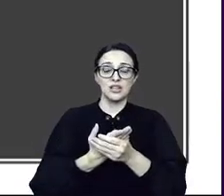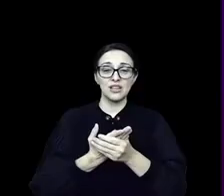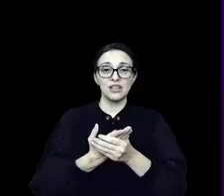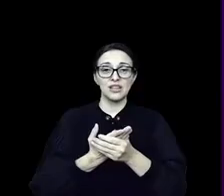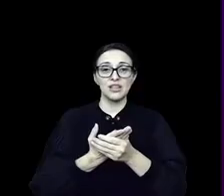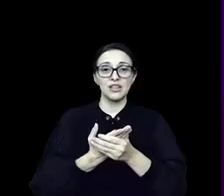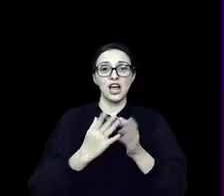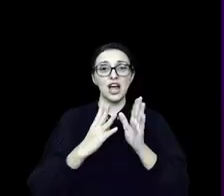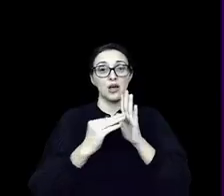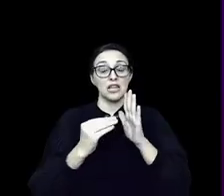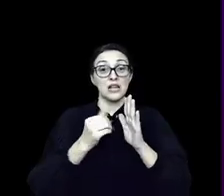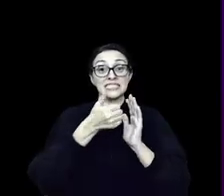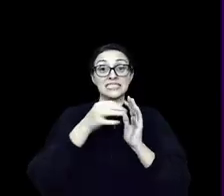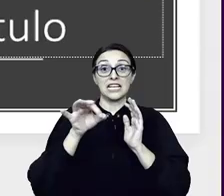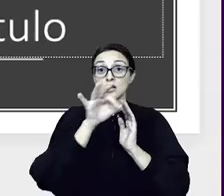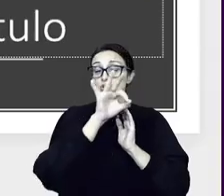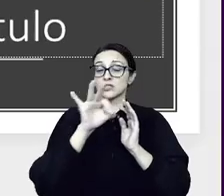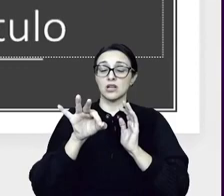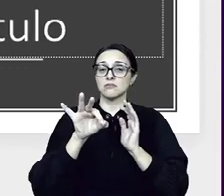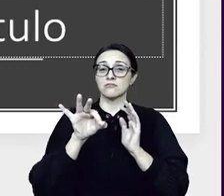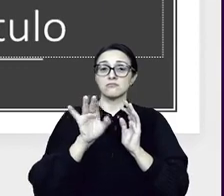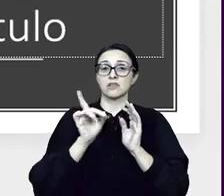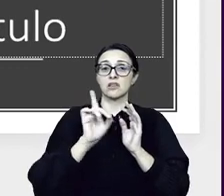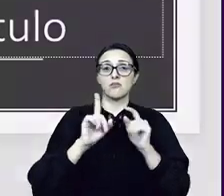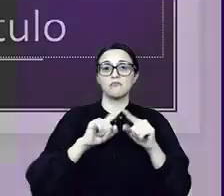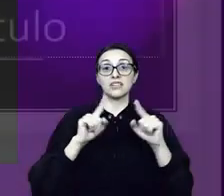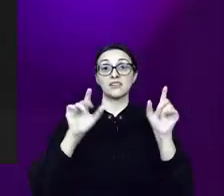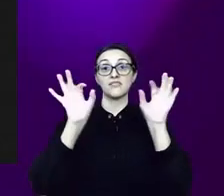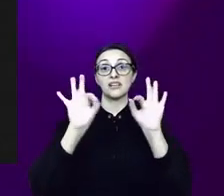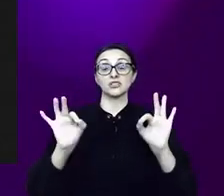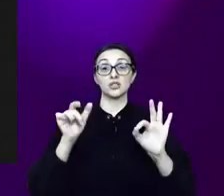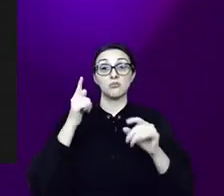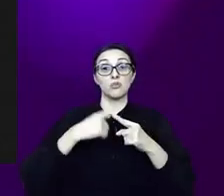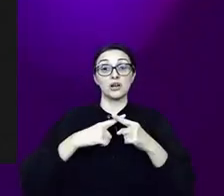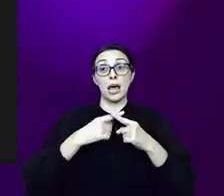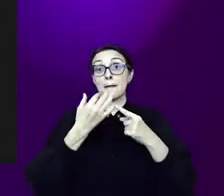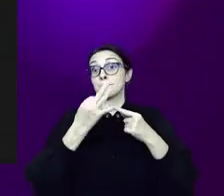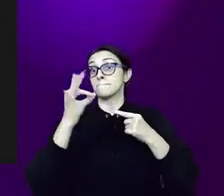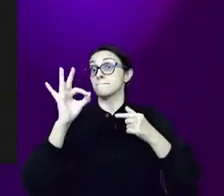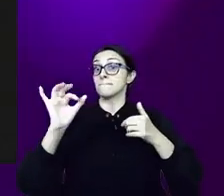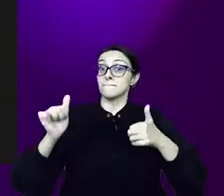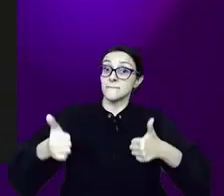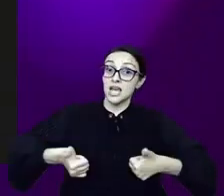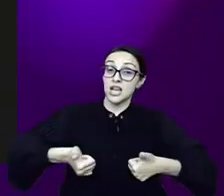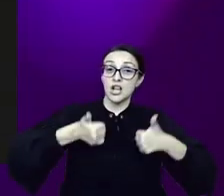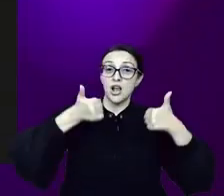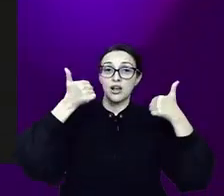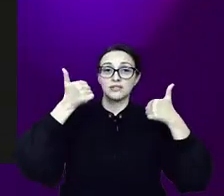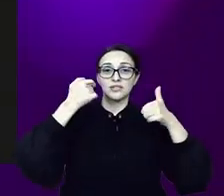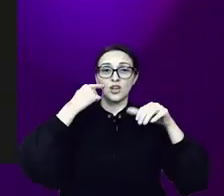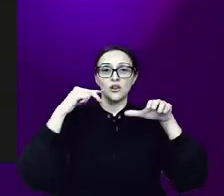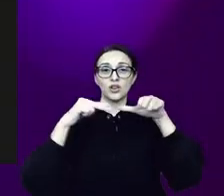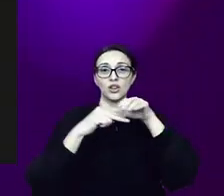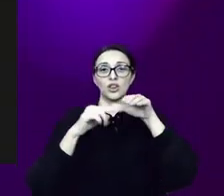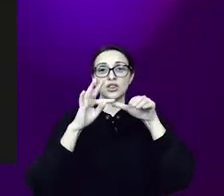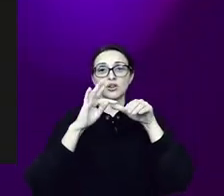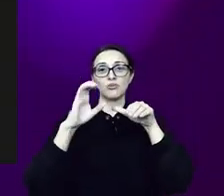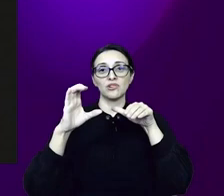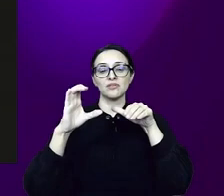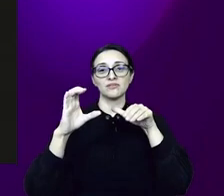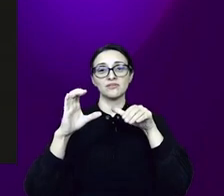ganhou 100% do movimento, mas está felicíssimo, porque melhorou a dor dele bastante. Só a tomo para ver como ficou, quer ver?